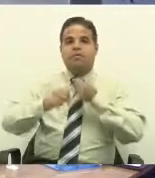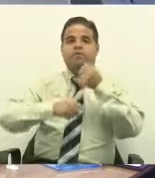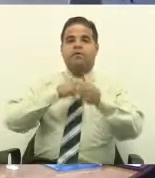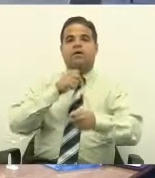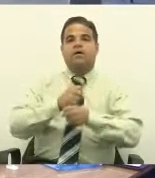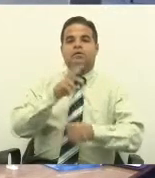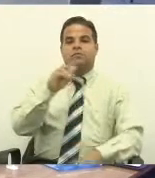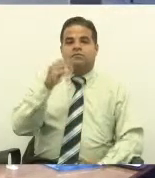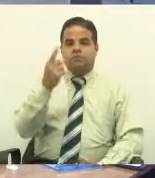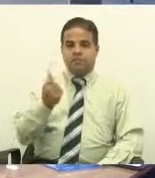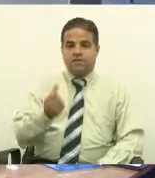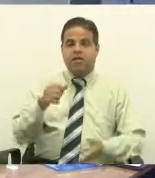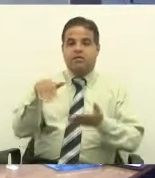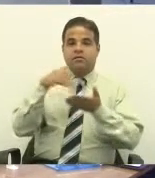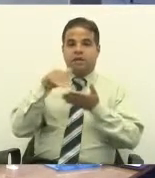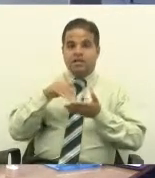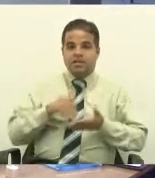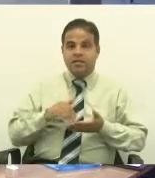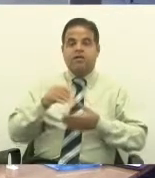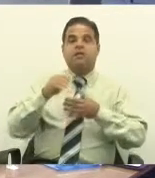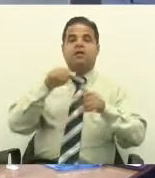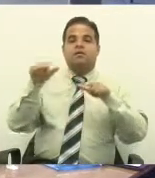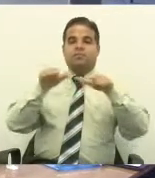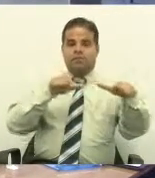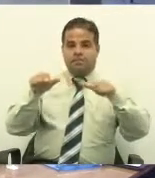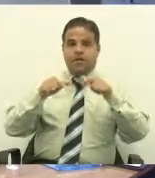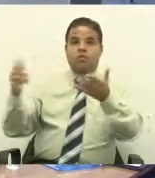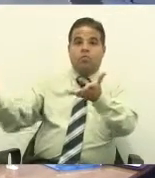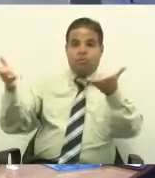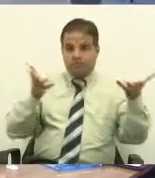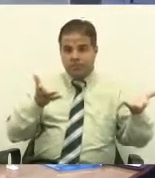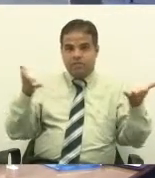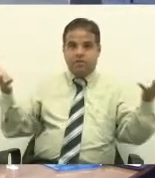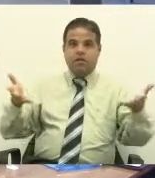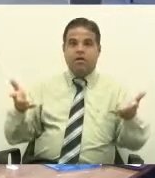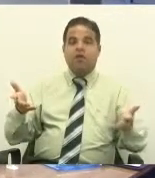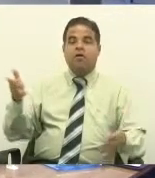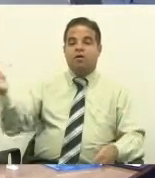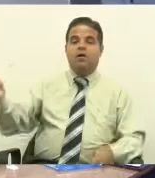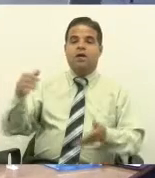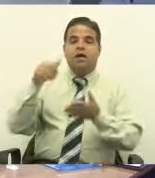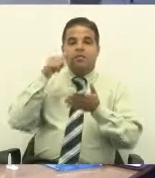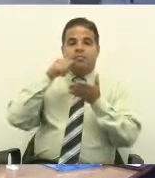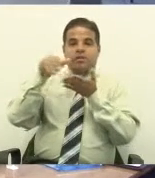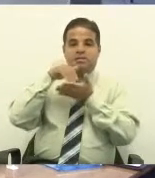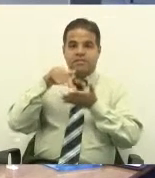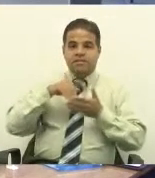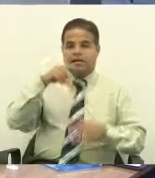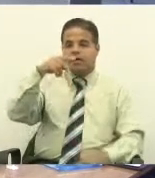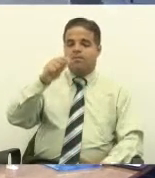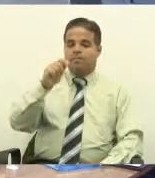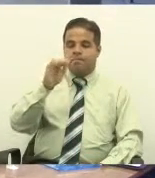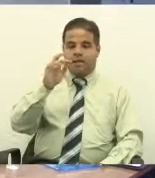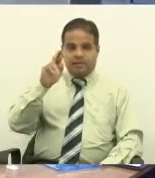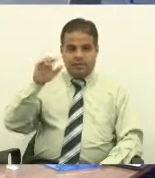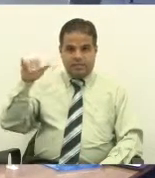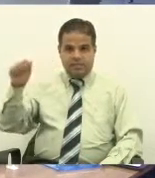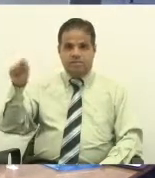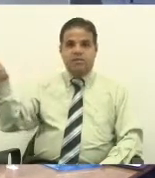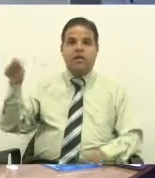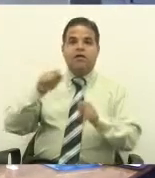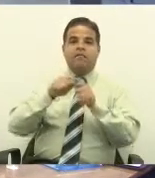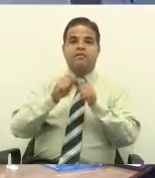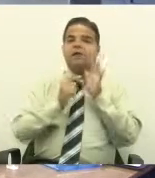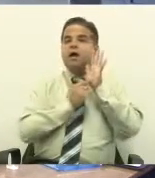da Secretaria do Trabalho. Convidamos a secretária Patrícia Yandi para fazer